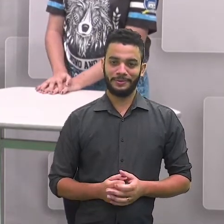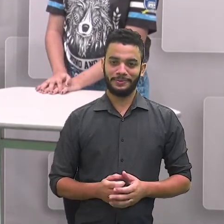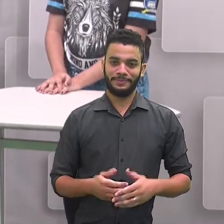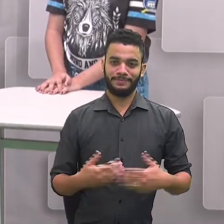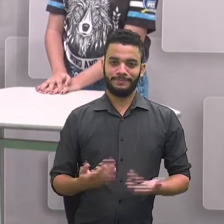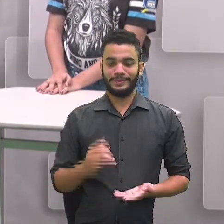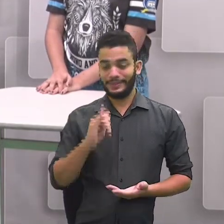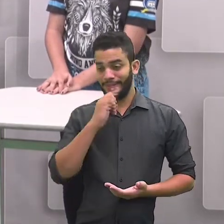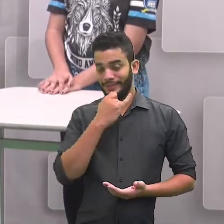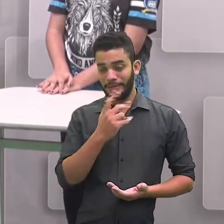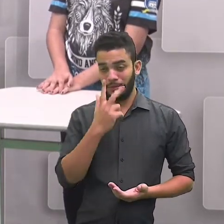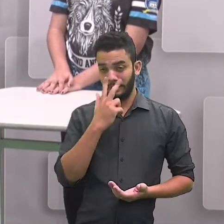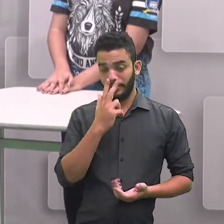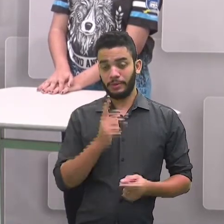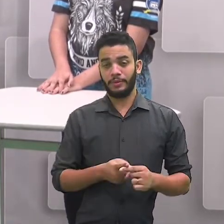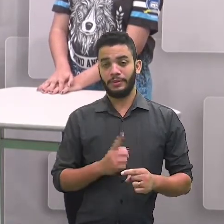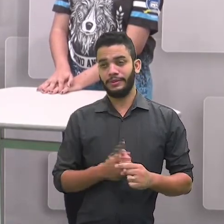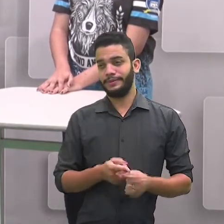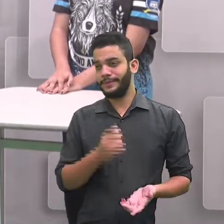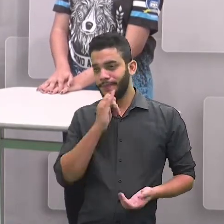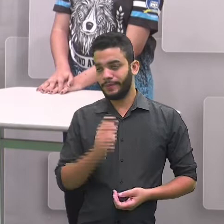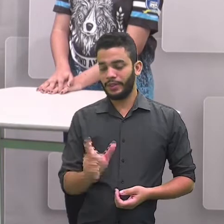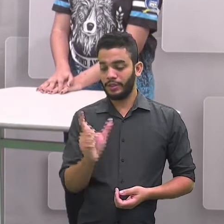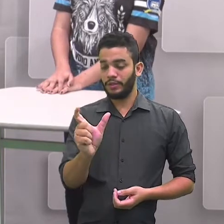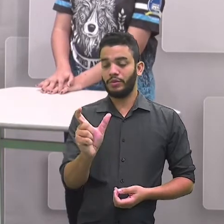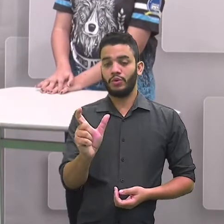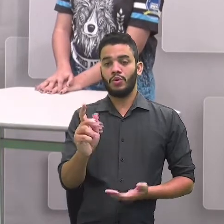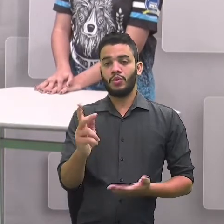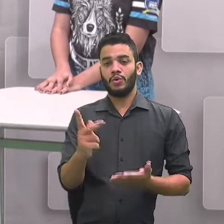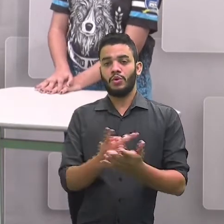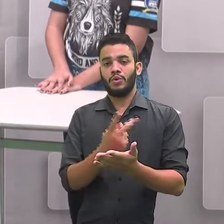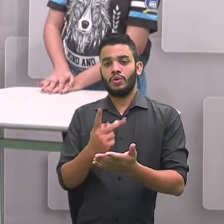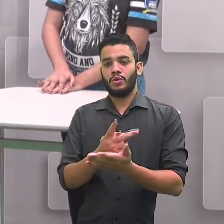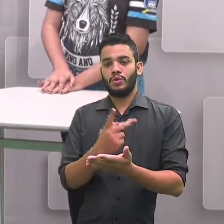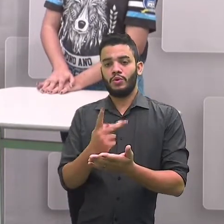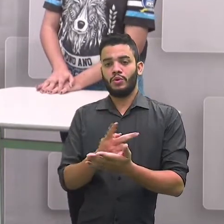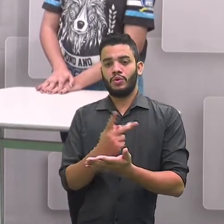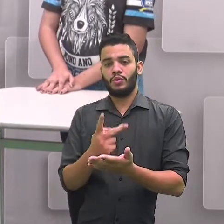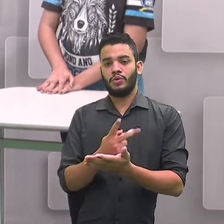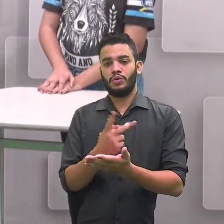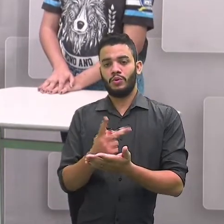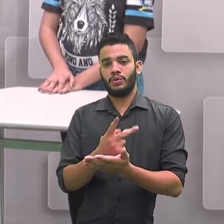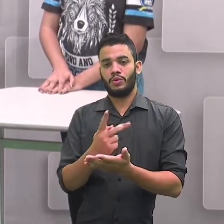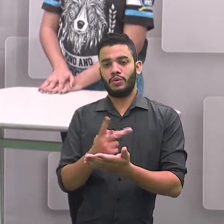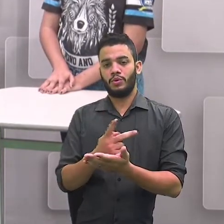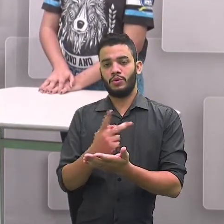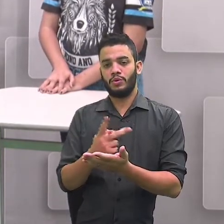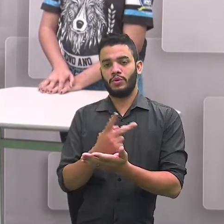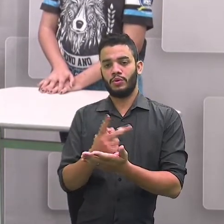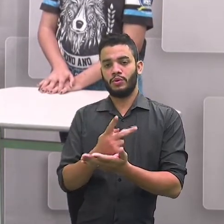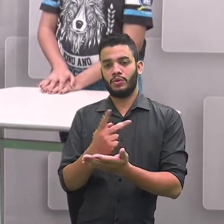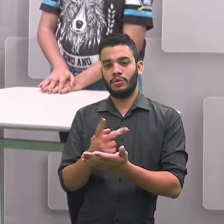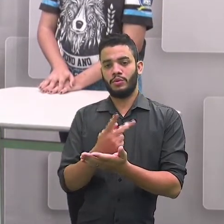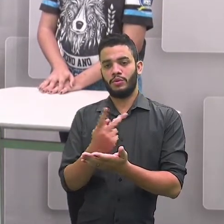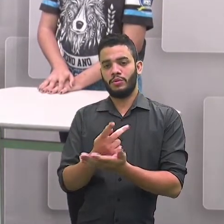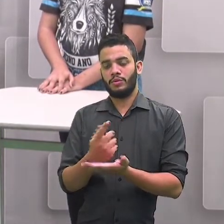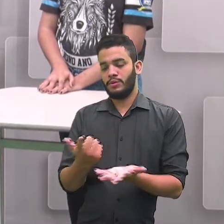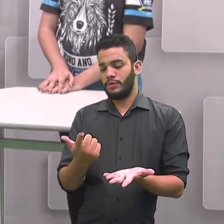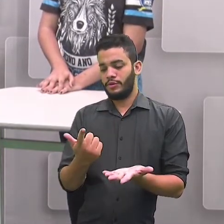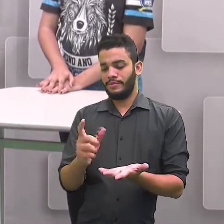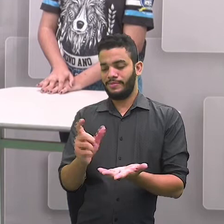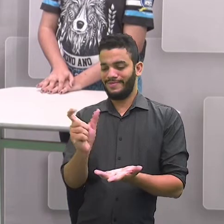Infelizmente, você trocou o A pelo O. Mas fica tranquila, tá? Tem outras palavras